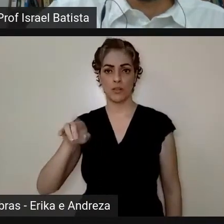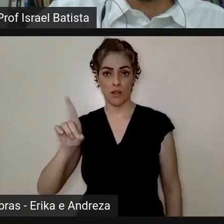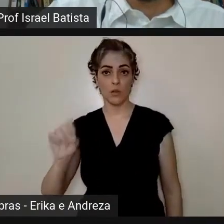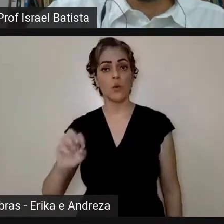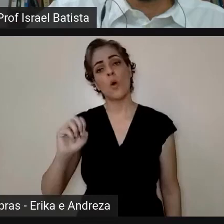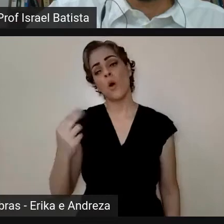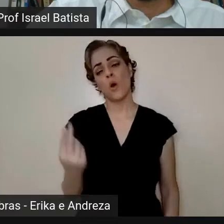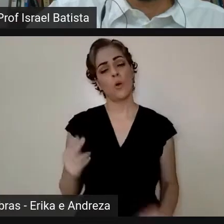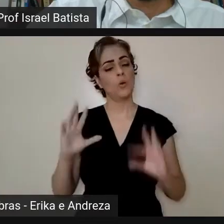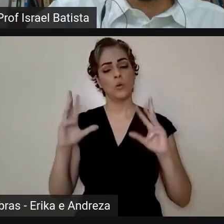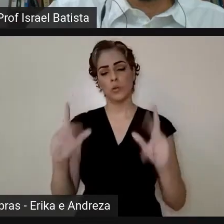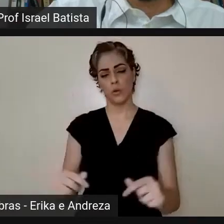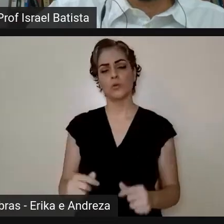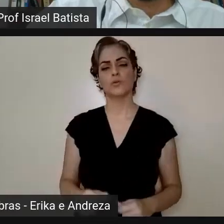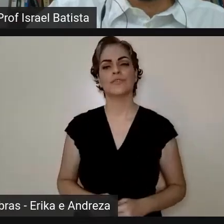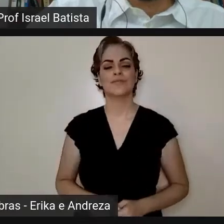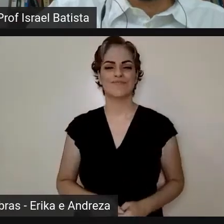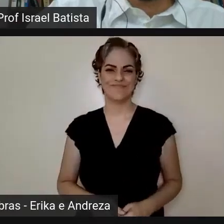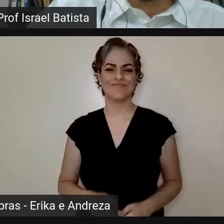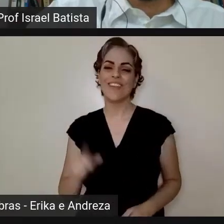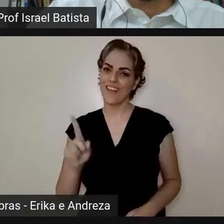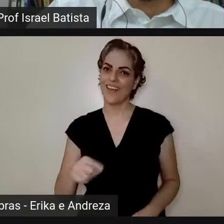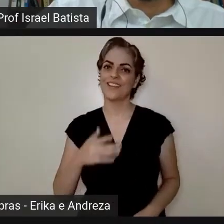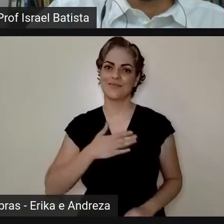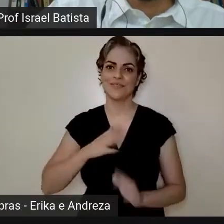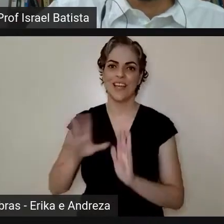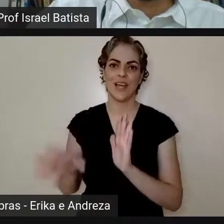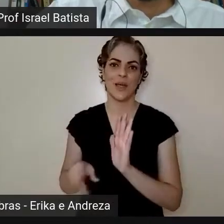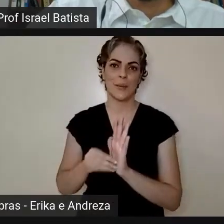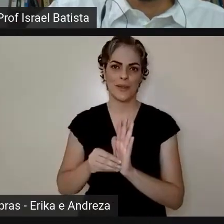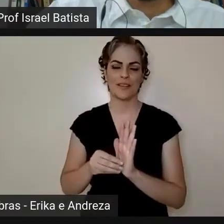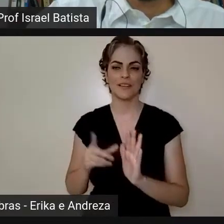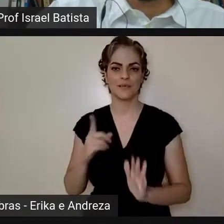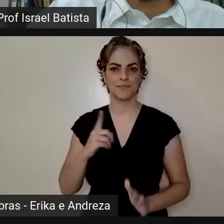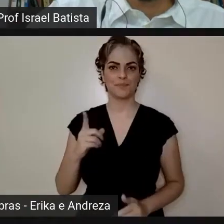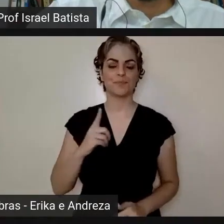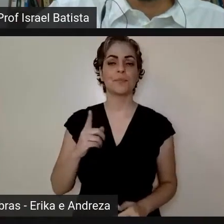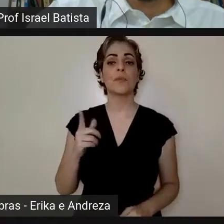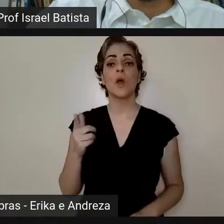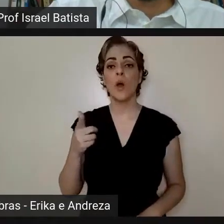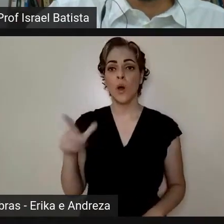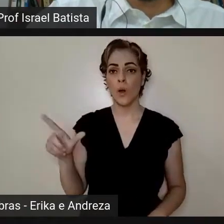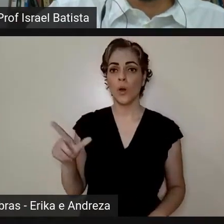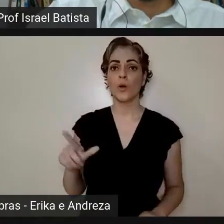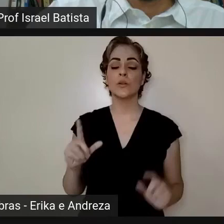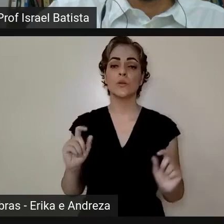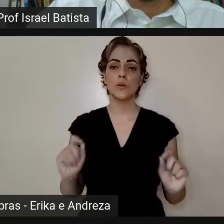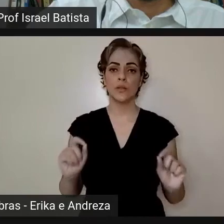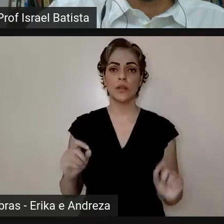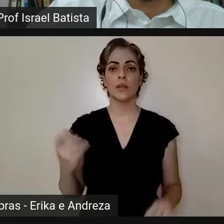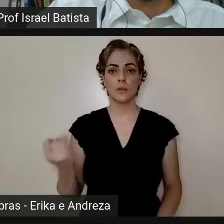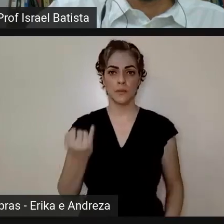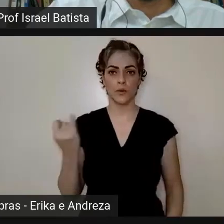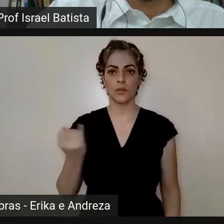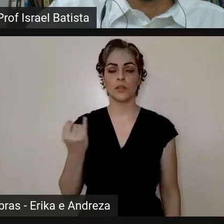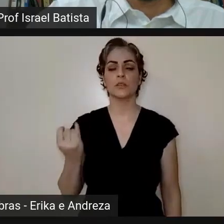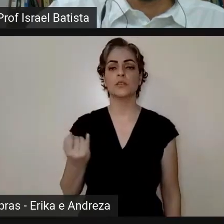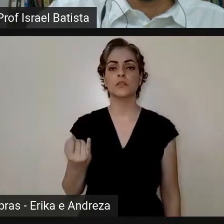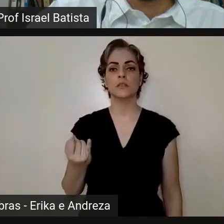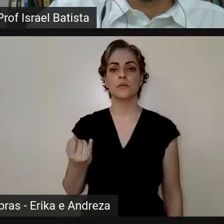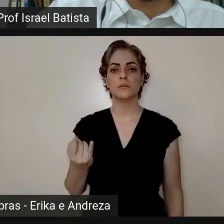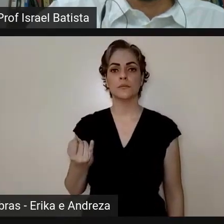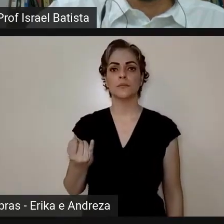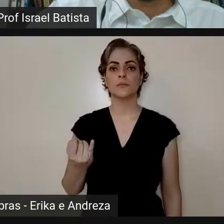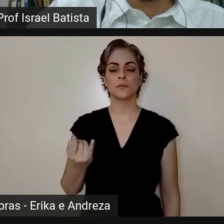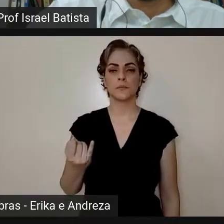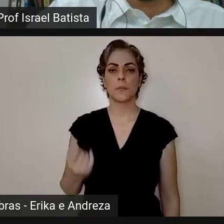emenda sugere. Tá? Então, esses pontos. E outro ponto da estabilidade, que, né, é tratado como um manto sagrado por